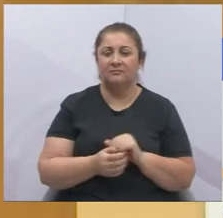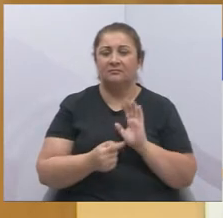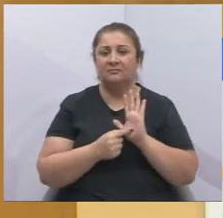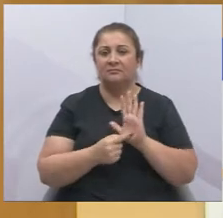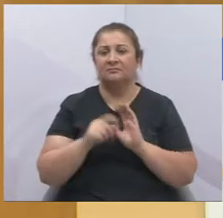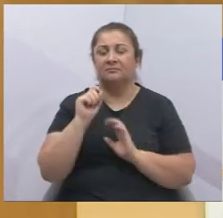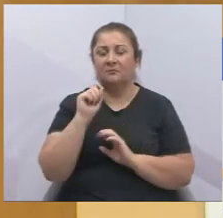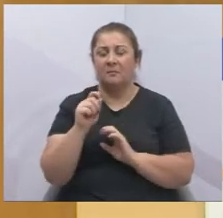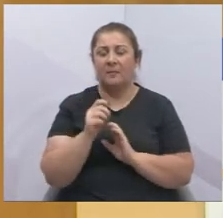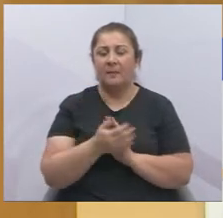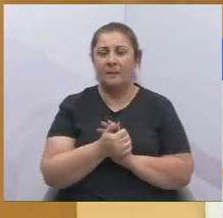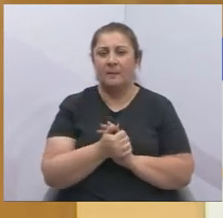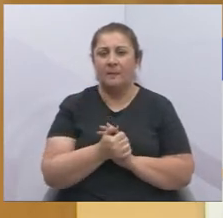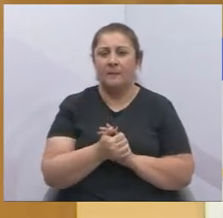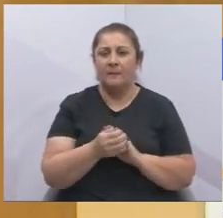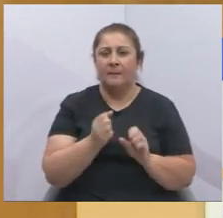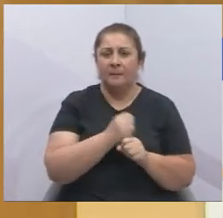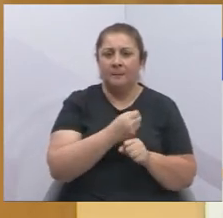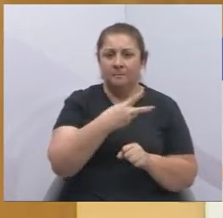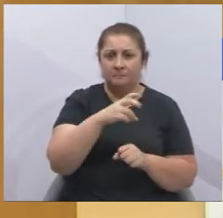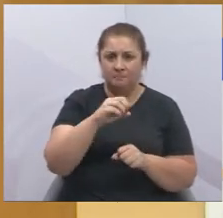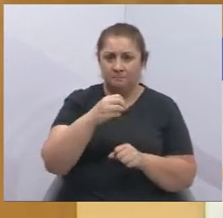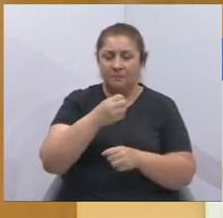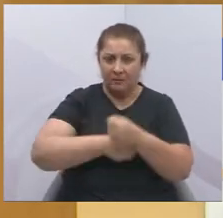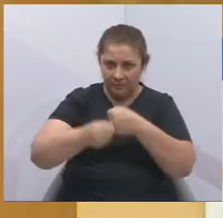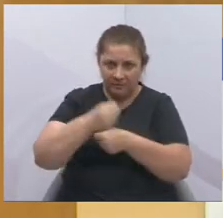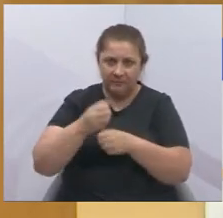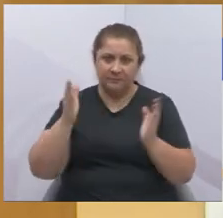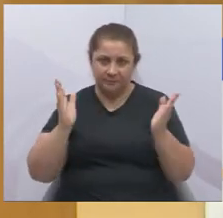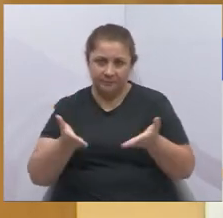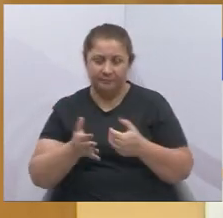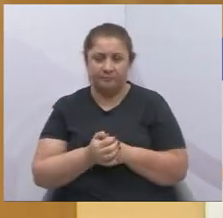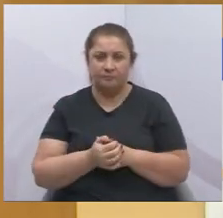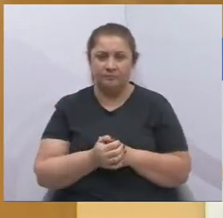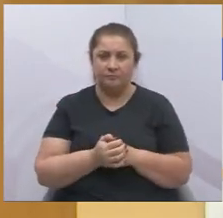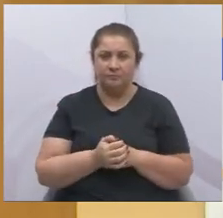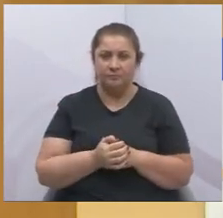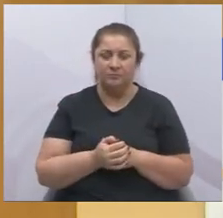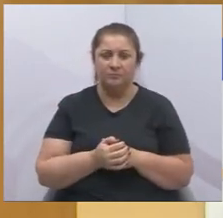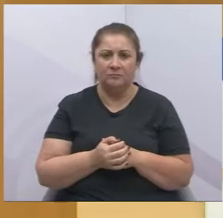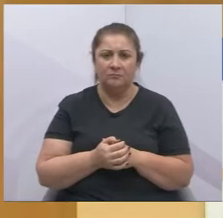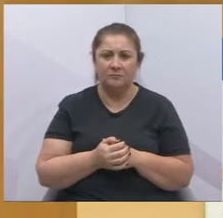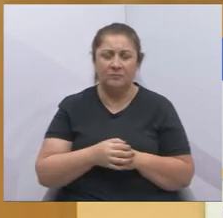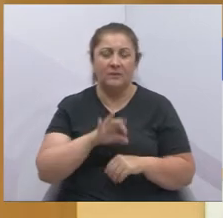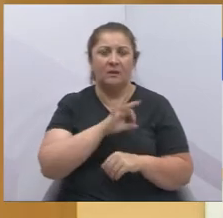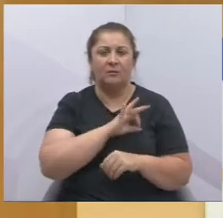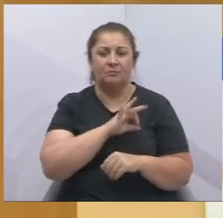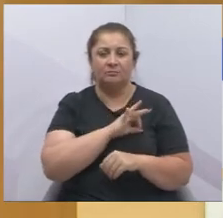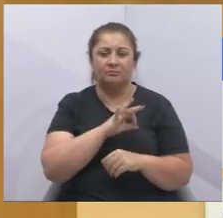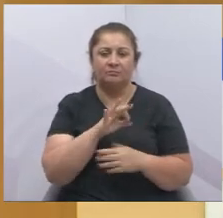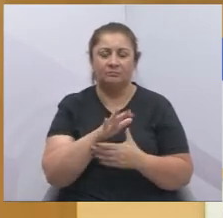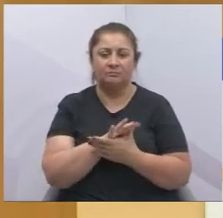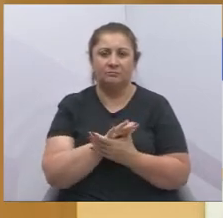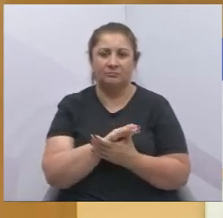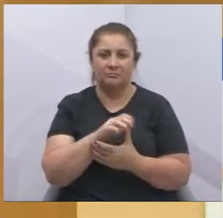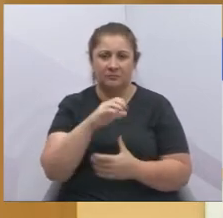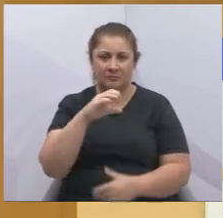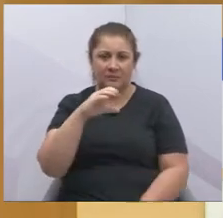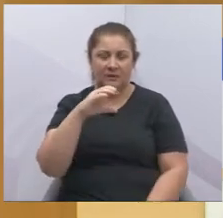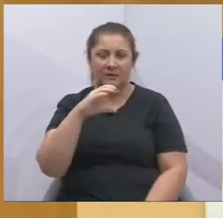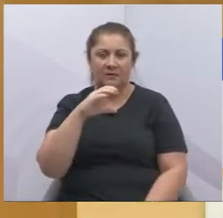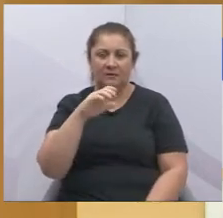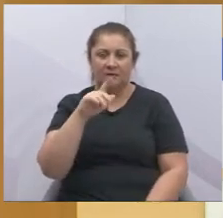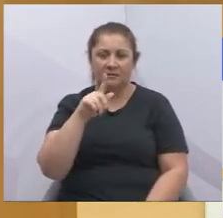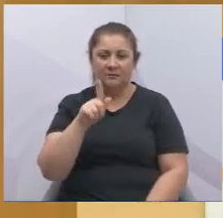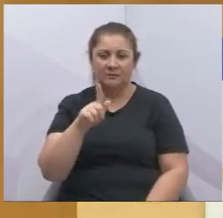durante os anos de 2020 e 2021, foram atendidas pela Guarda Civil inúmeras ocorrências